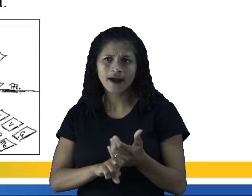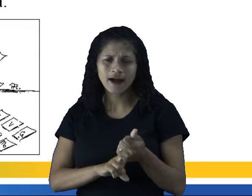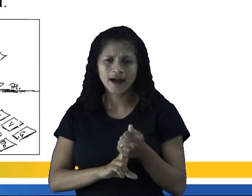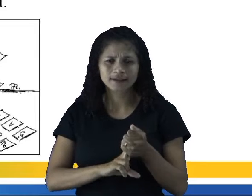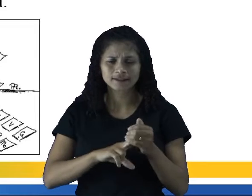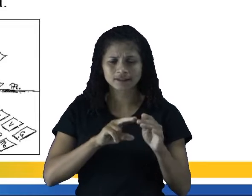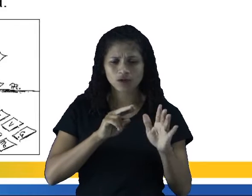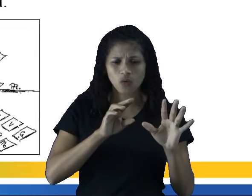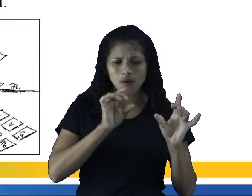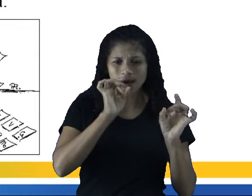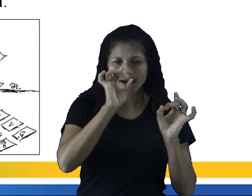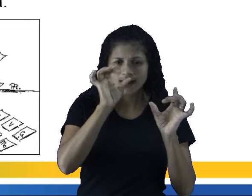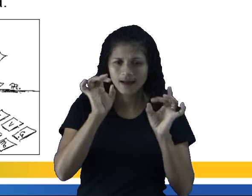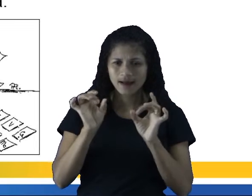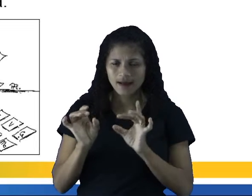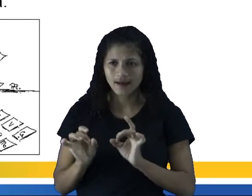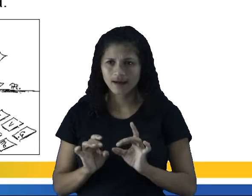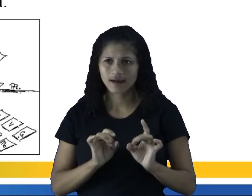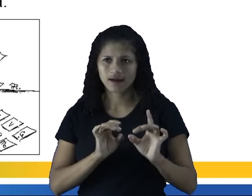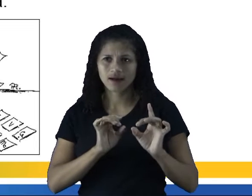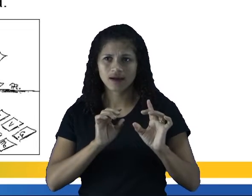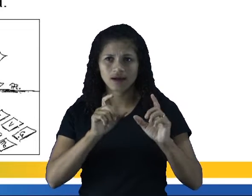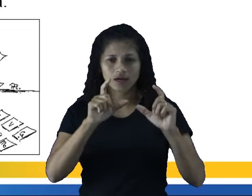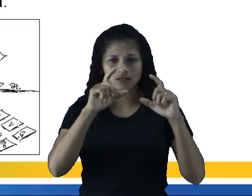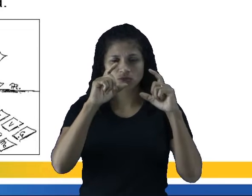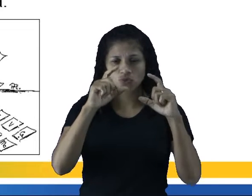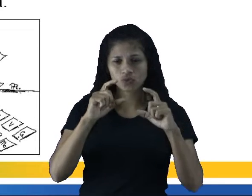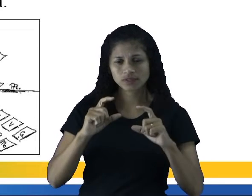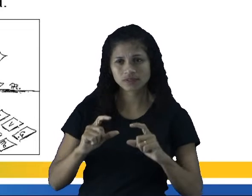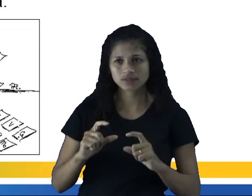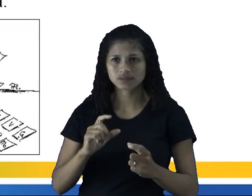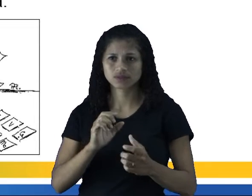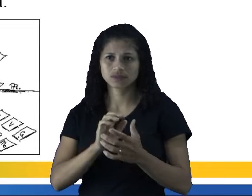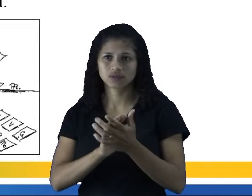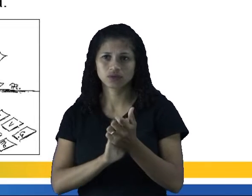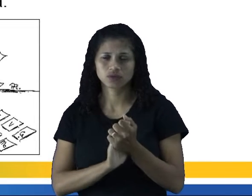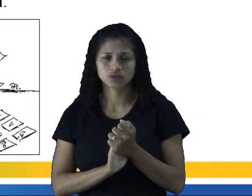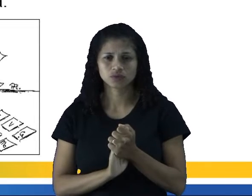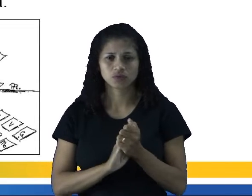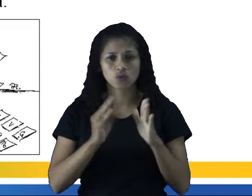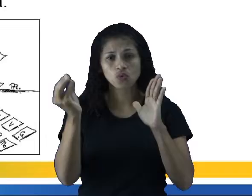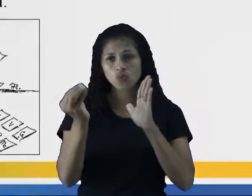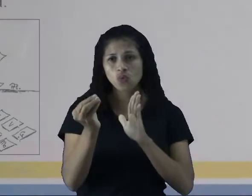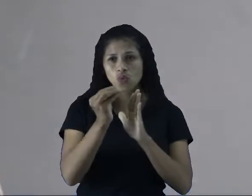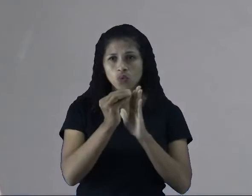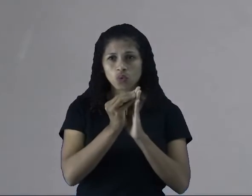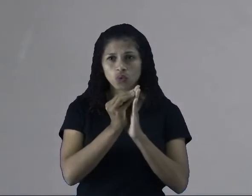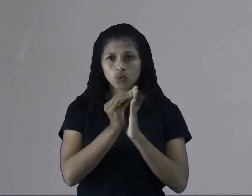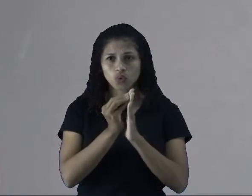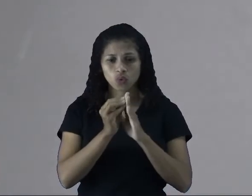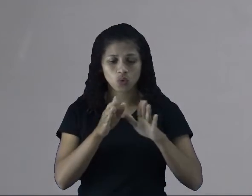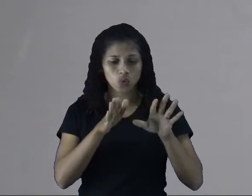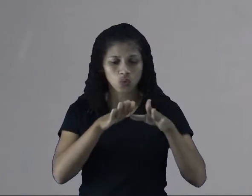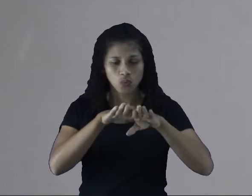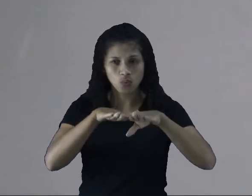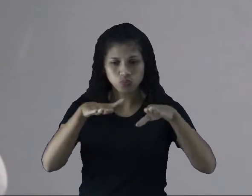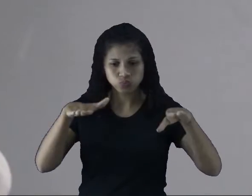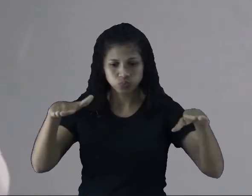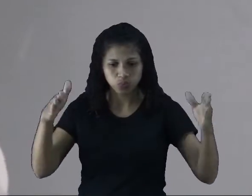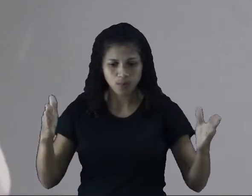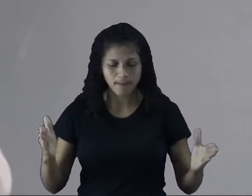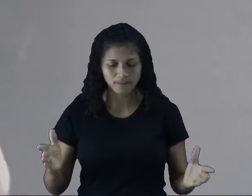sua massa atômica e as suas propriedades químicas e físicas. Então, ele colocou essas cartas ali em uma mesa e ele